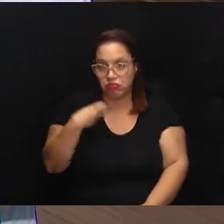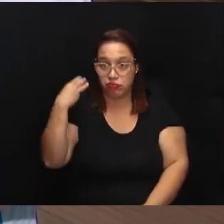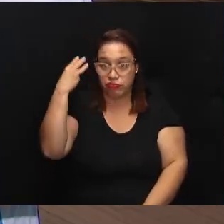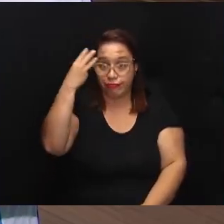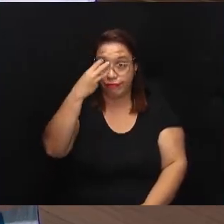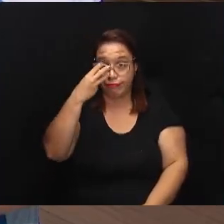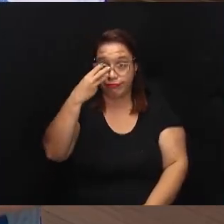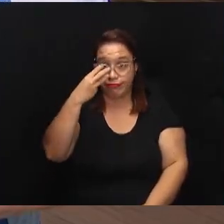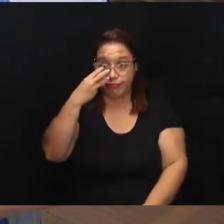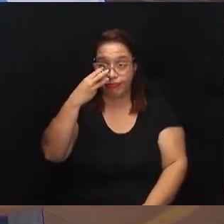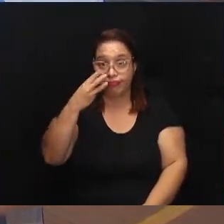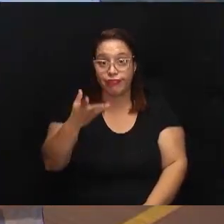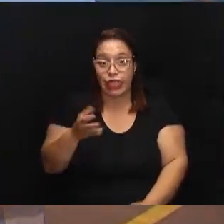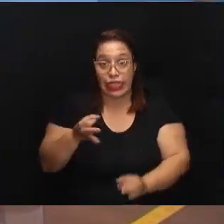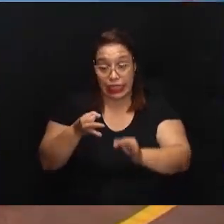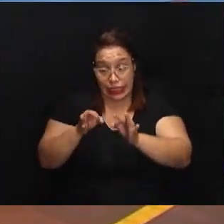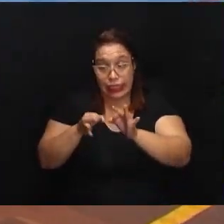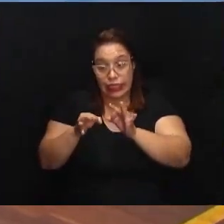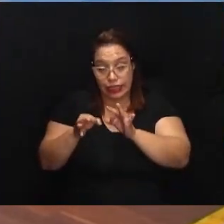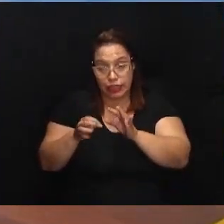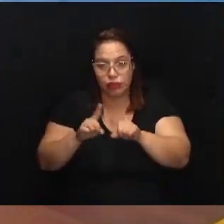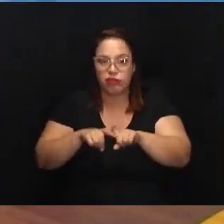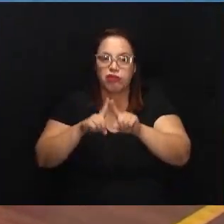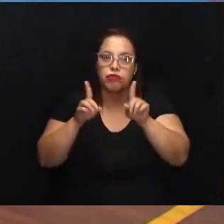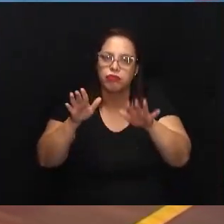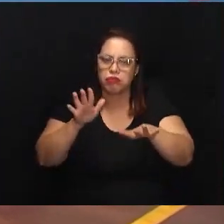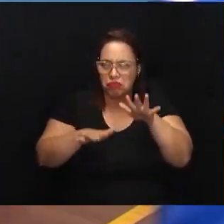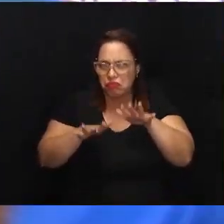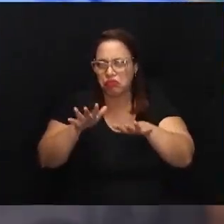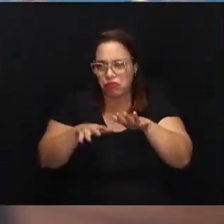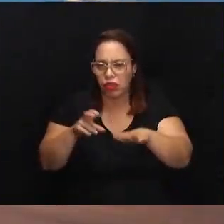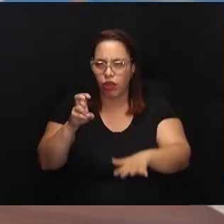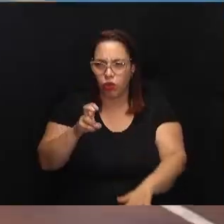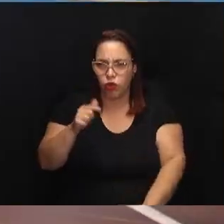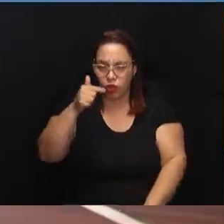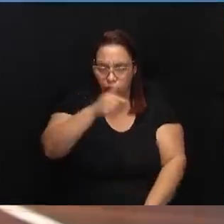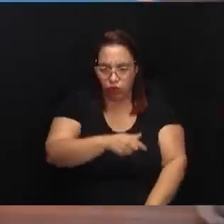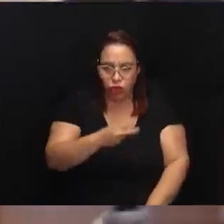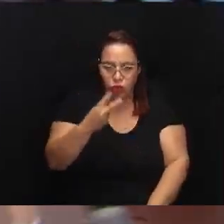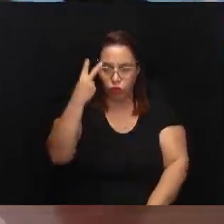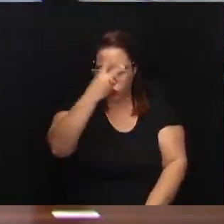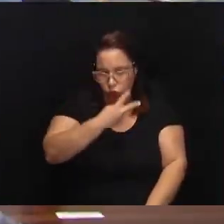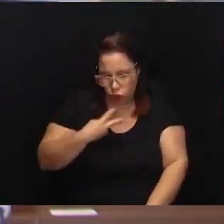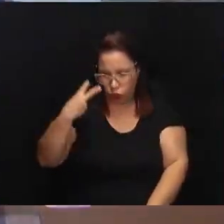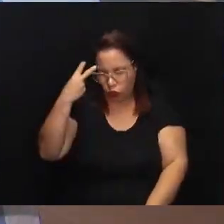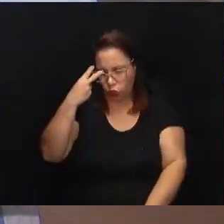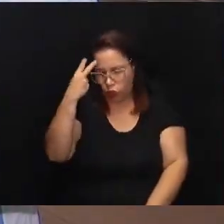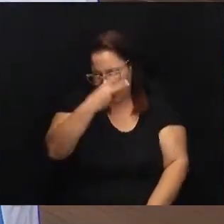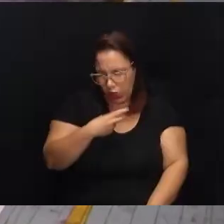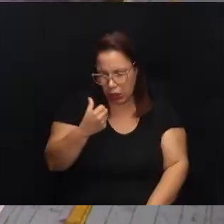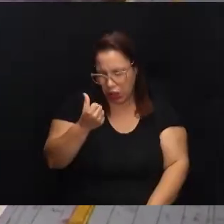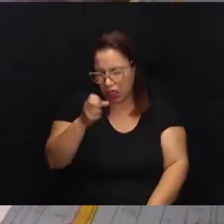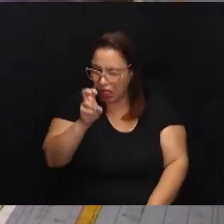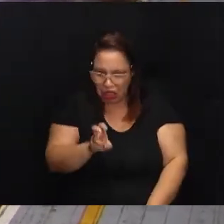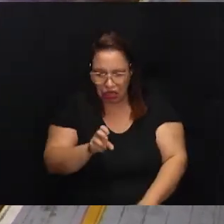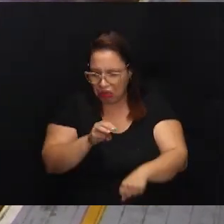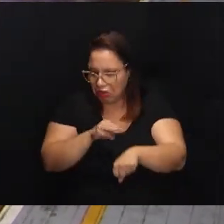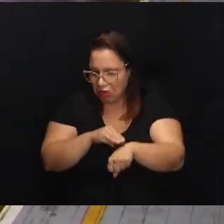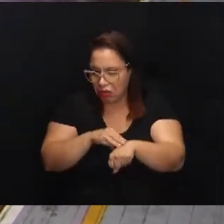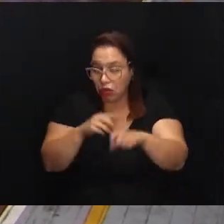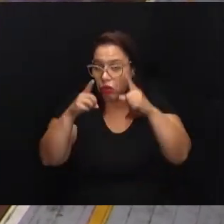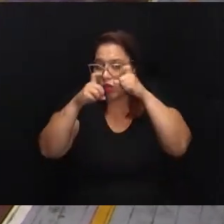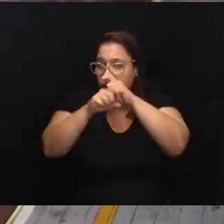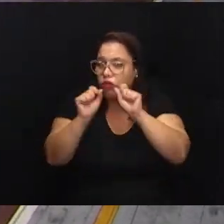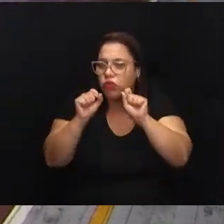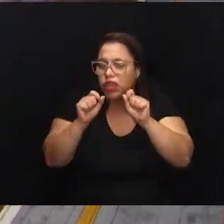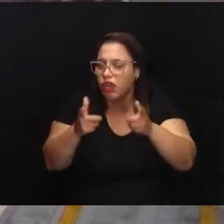que teve um jogo que se alongou bastante. Mas em média, uns 5 sets, 2 horas, 2h15. Desafio, o que é